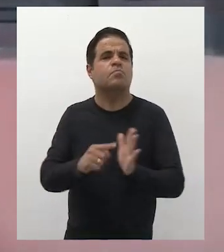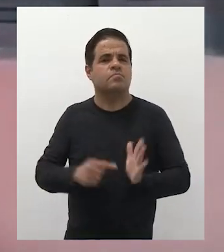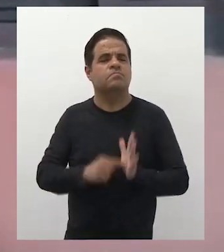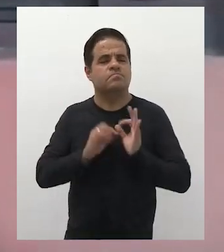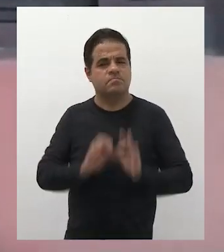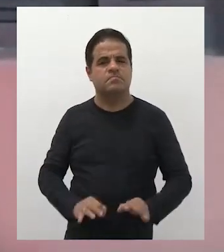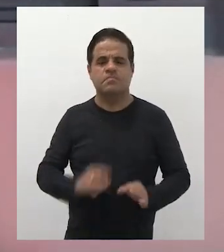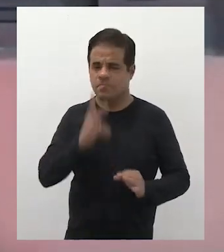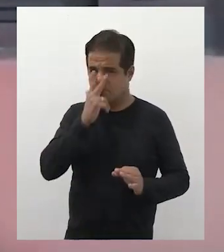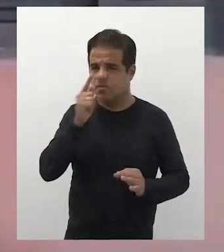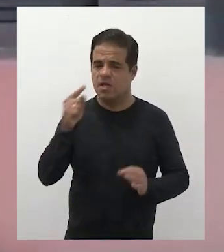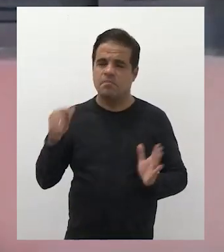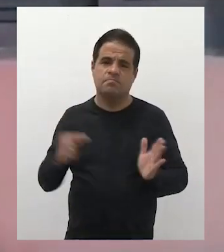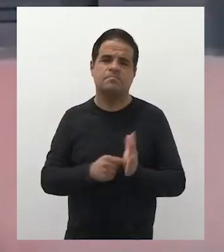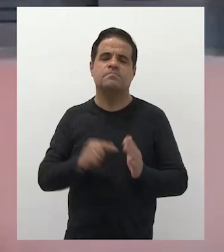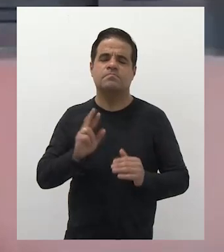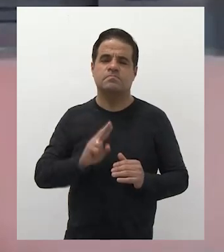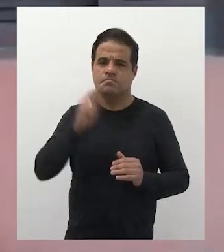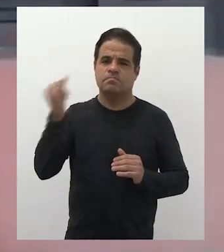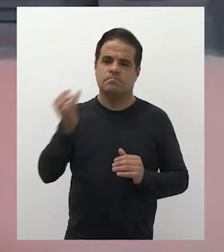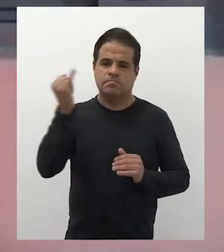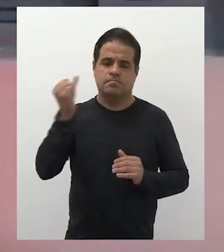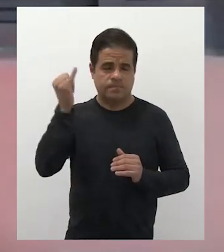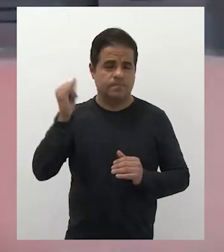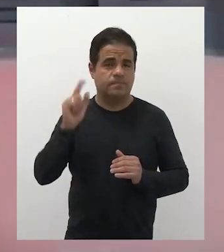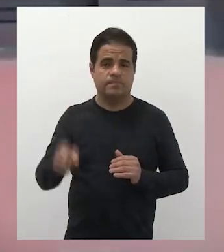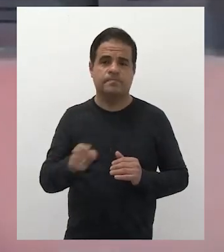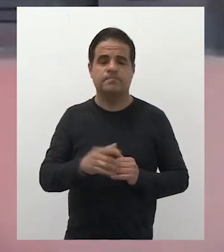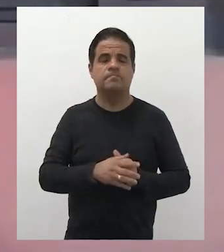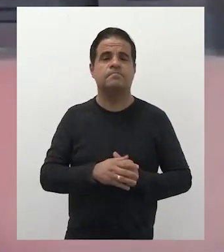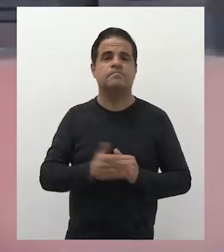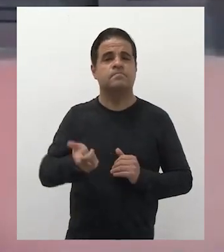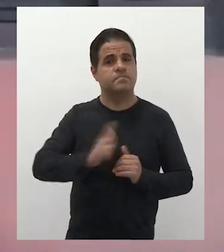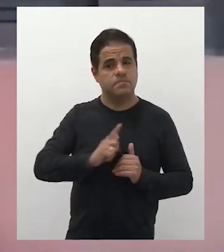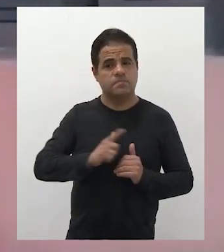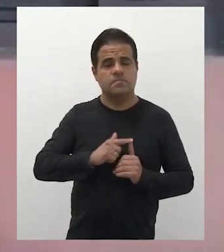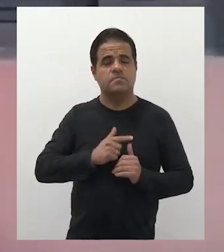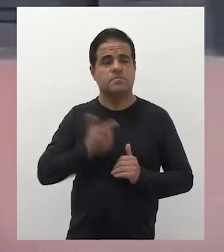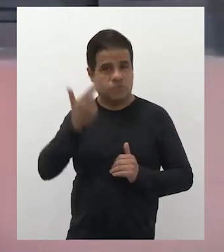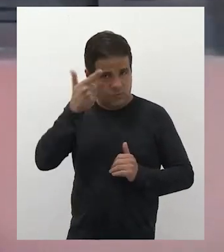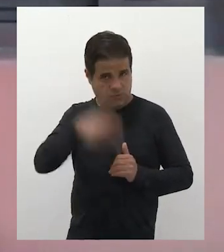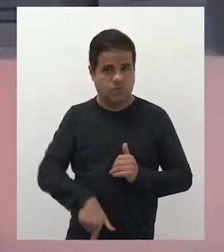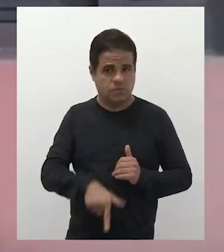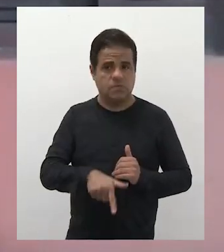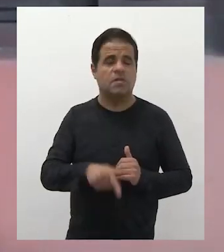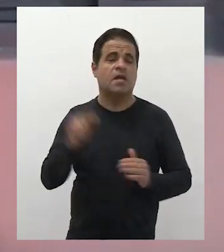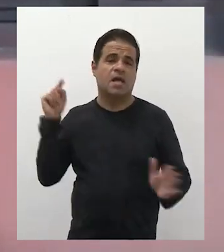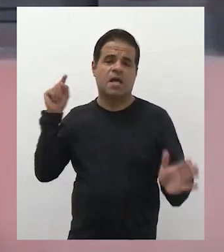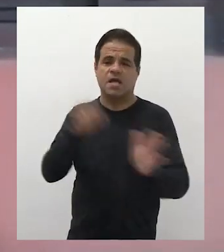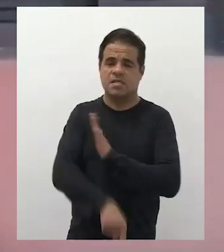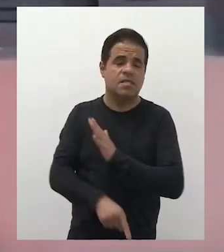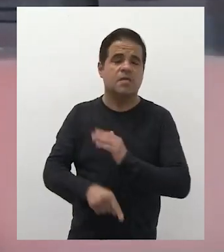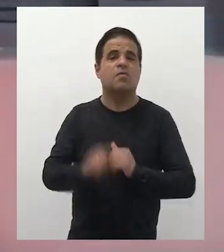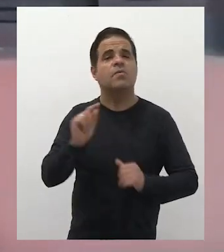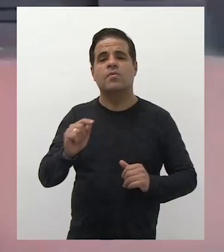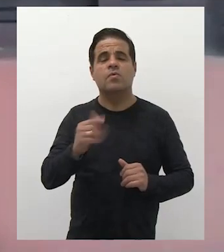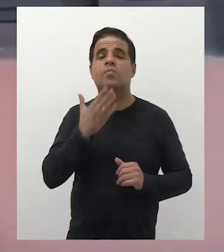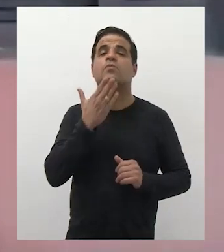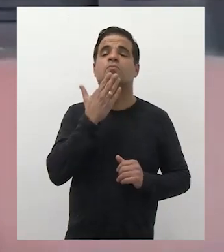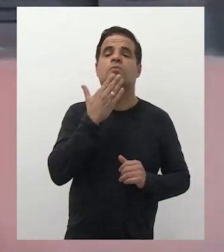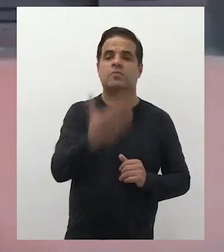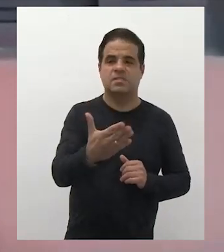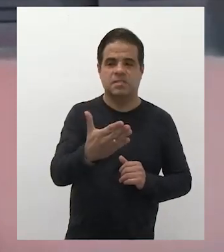acho que esse é o papel importante aí. A gente tem a próxima questão, na verdade, não é uma questão, é uma